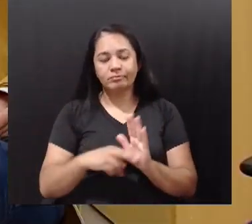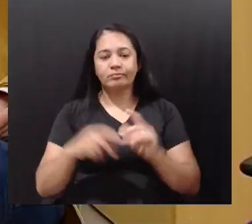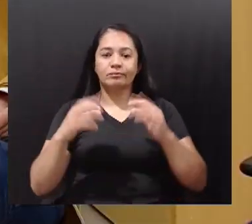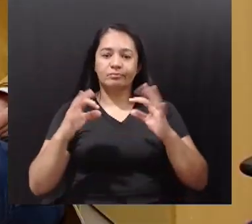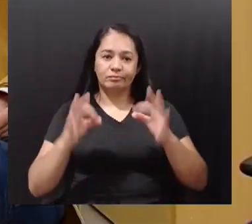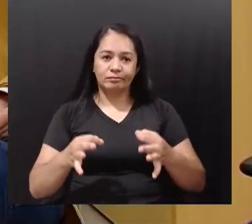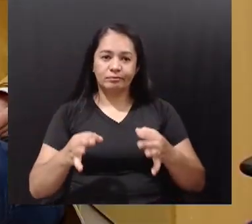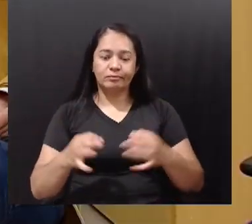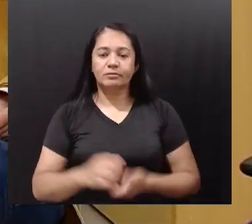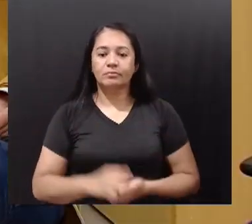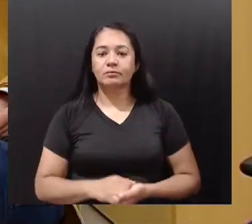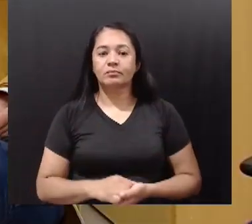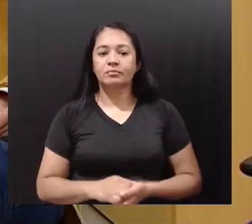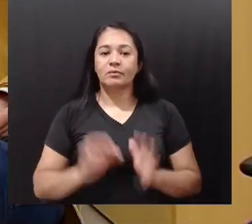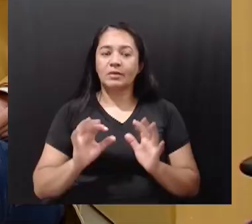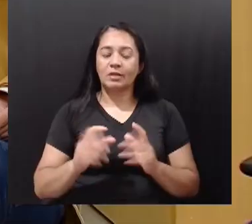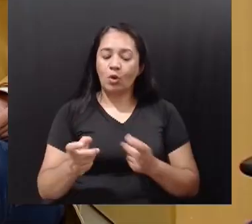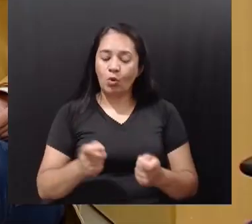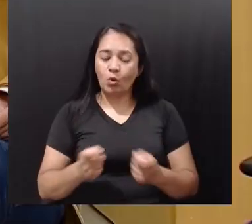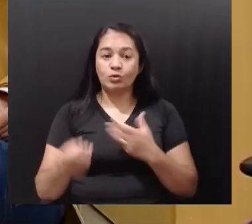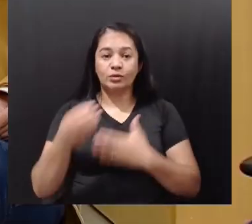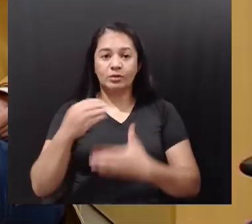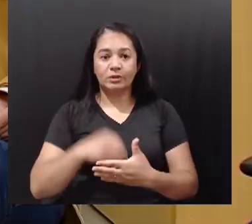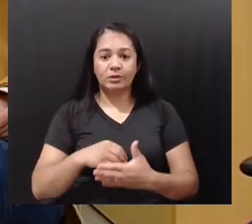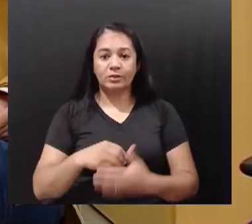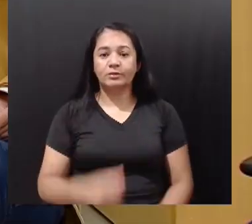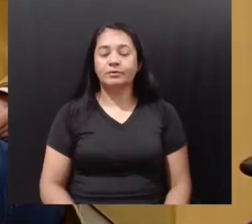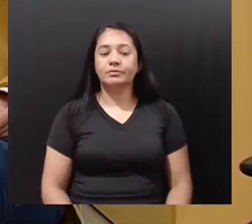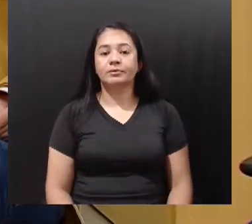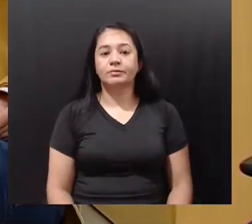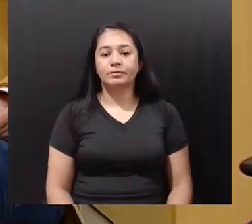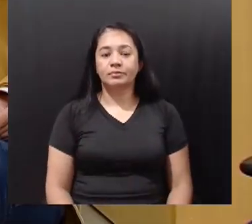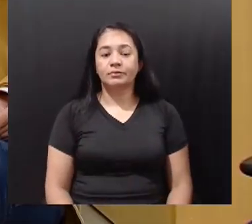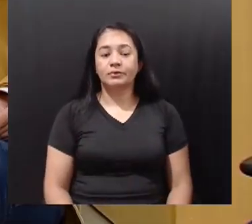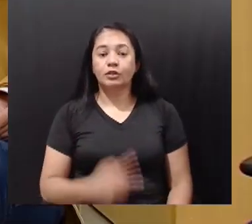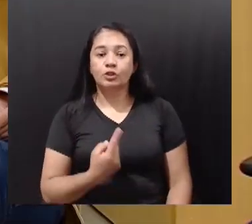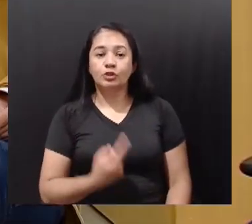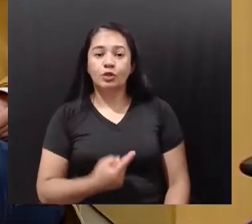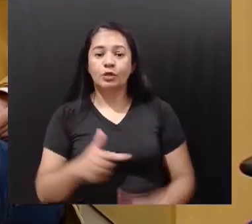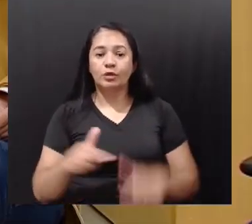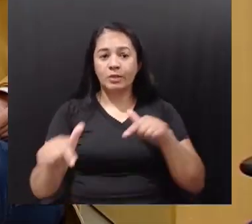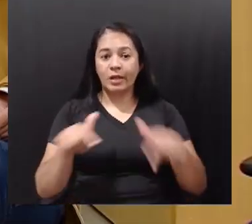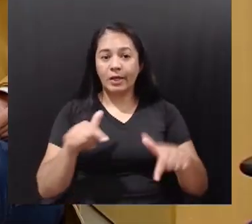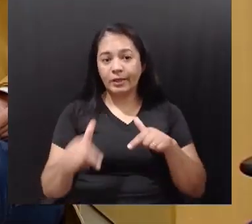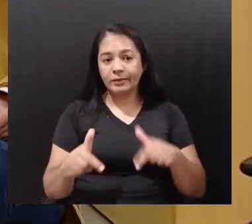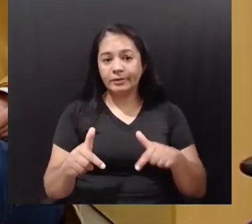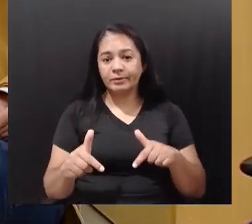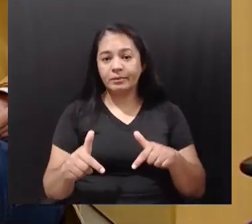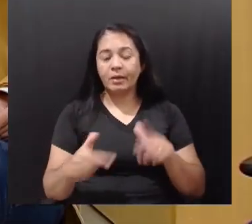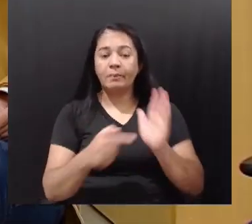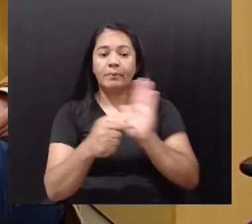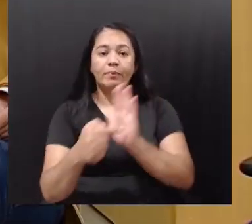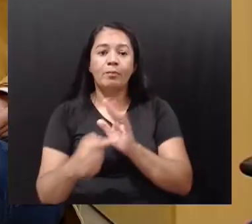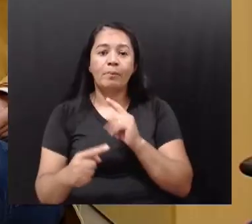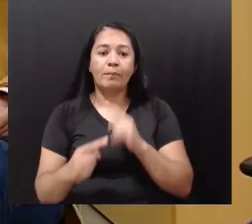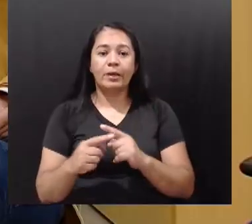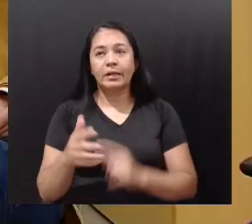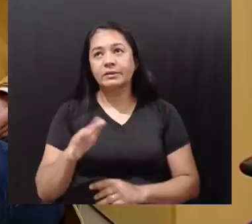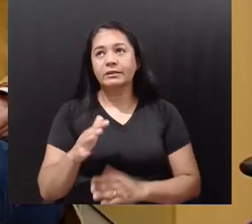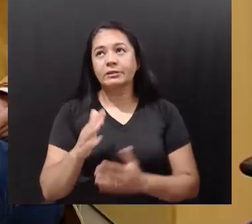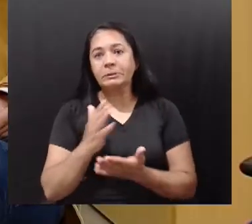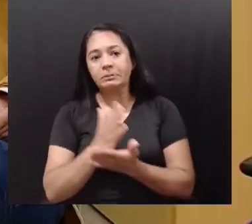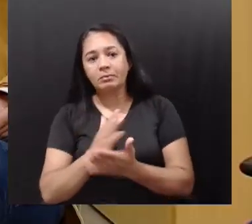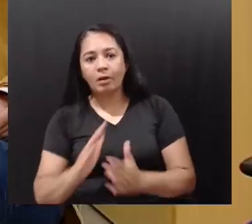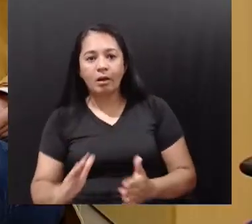Esse é o controle interno no primeiro nível que o Bruno fala, né? A gente atua no segundo nível por amostragem, assim, porque às vezes passa, né?